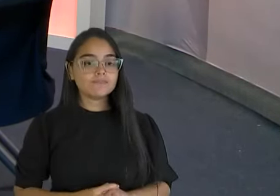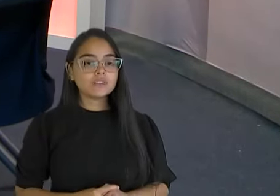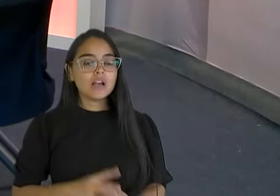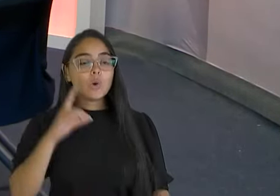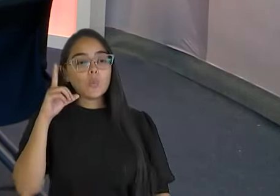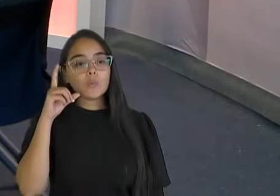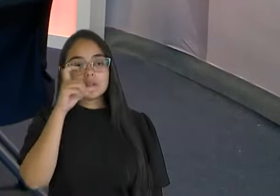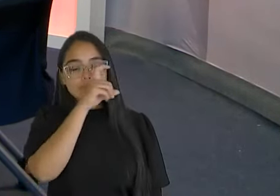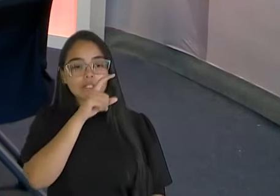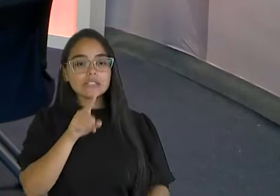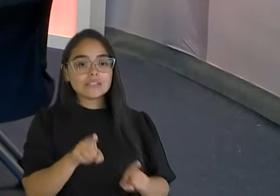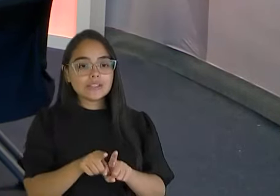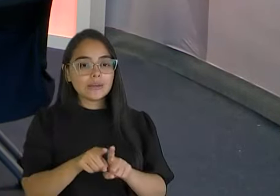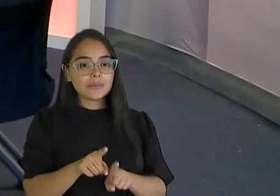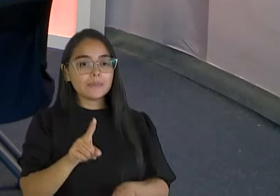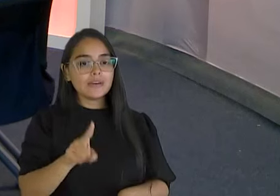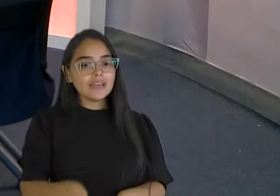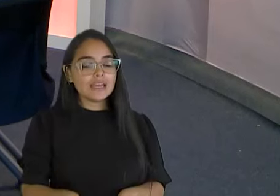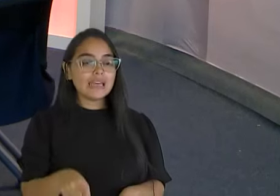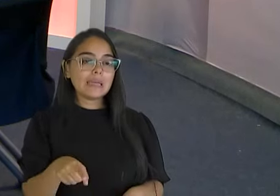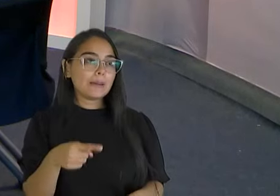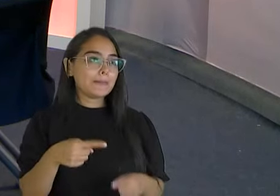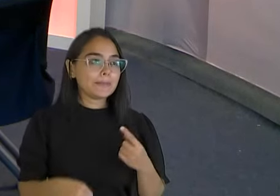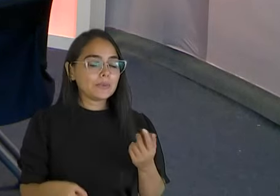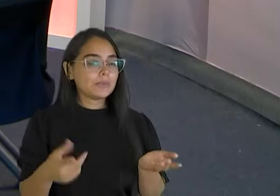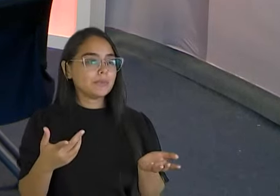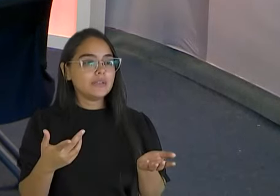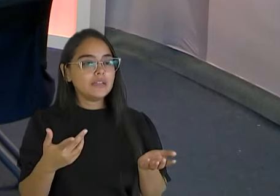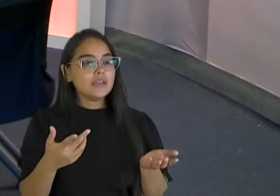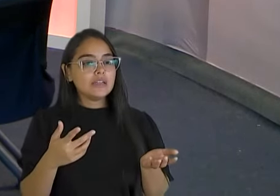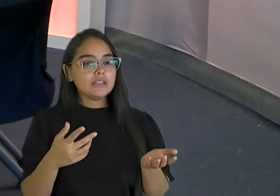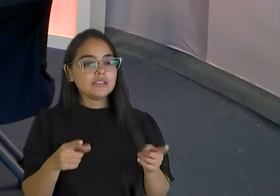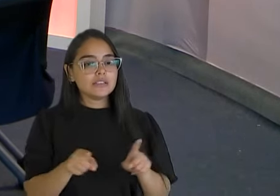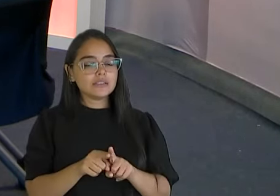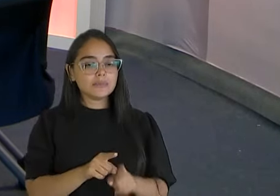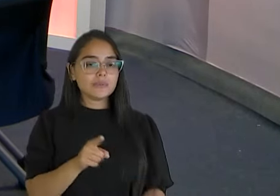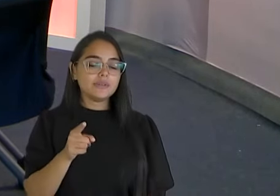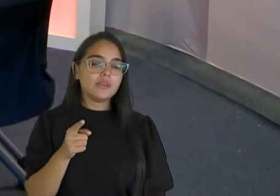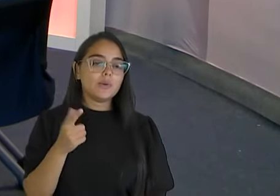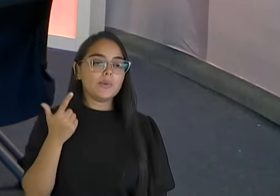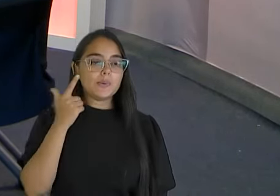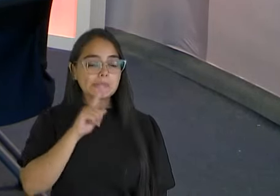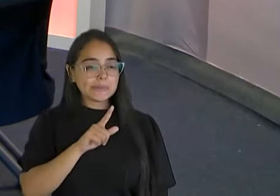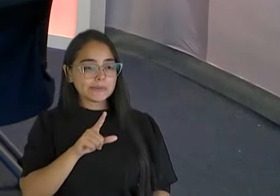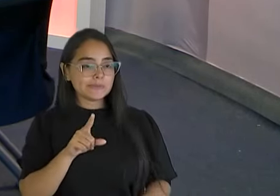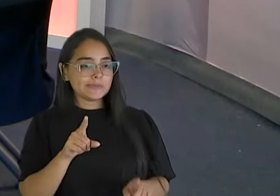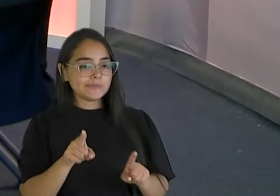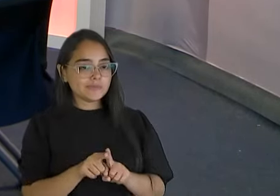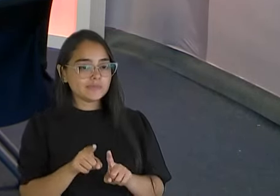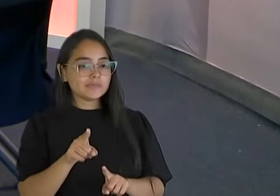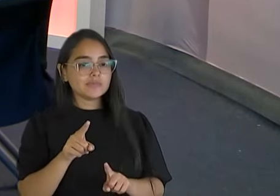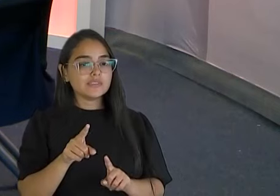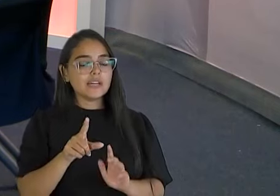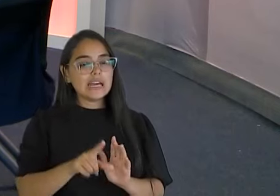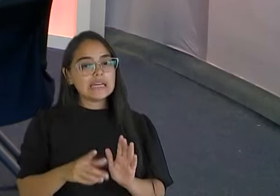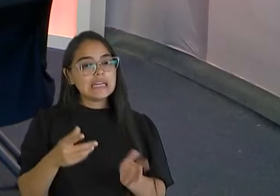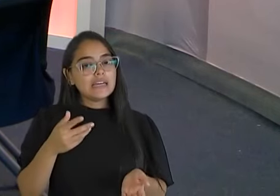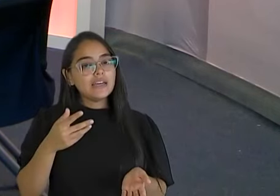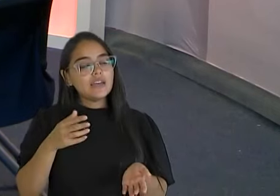dificuldade, inclusive, de nós coibirmos essa prática, de nós conseguirmos também regular a